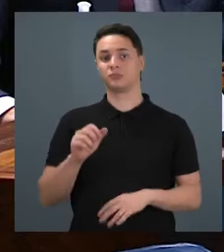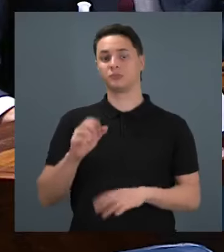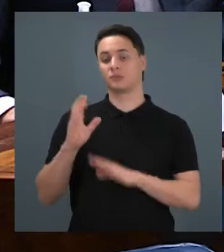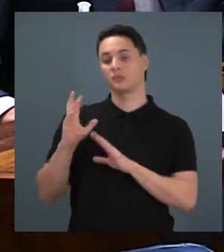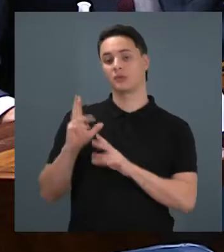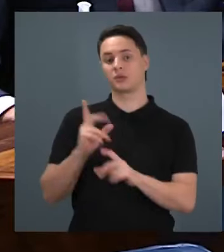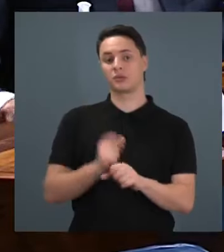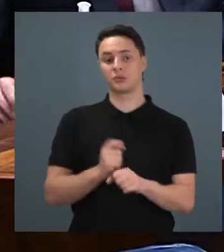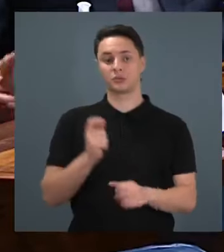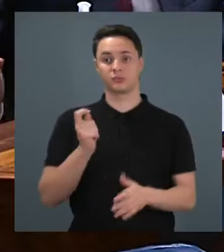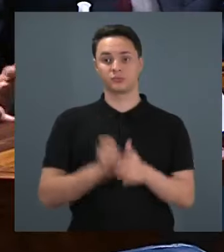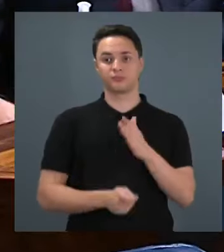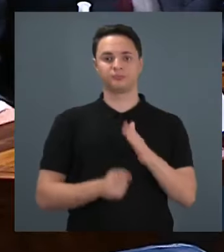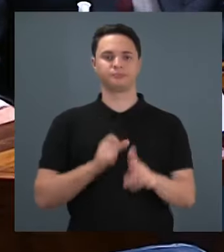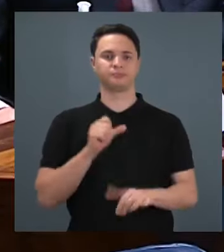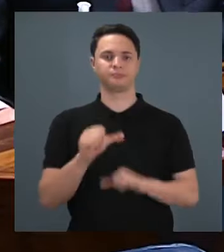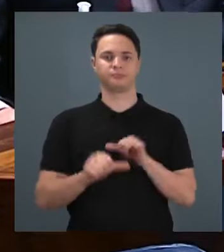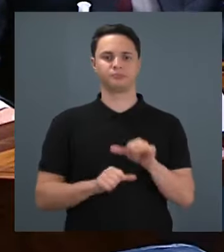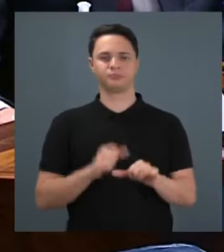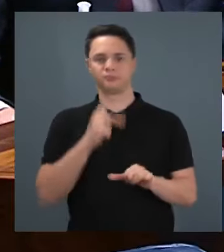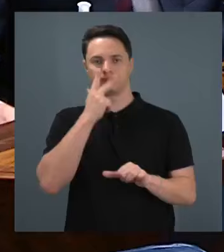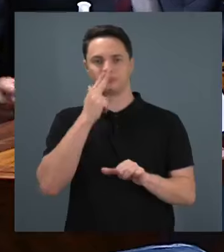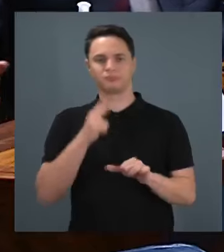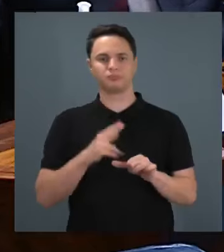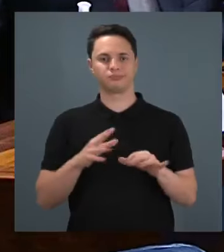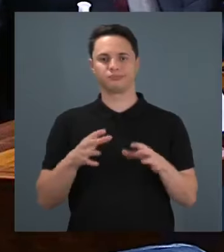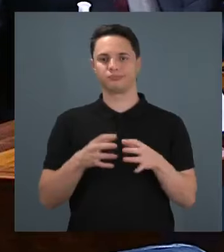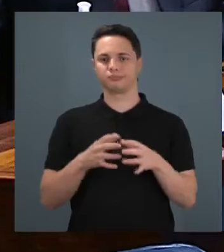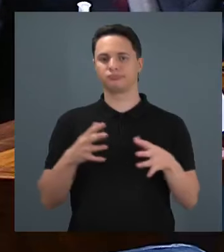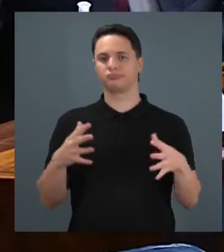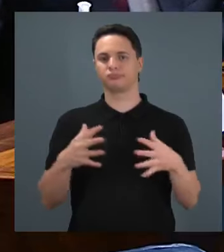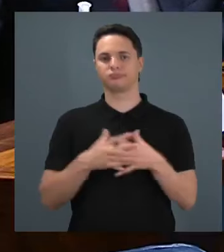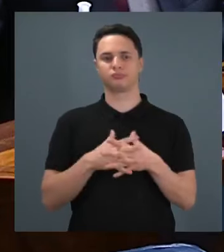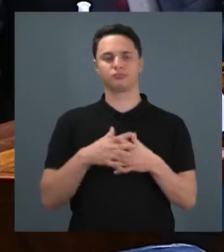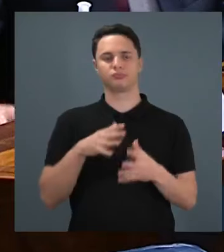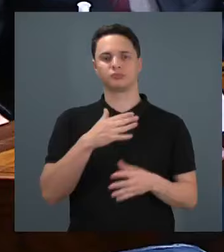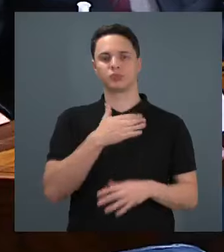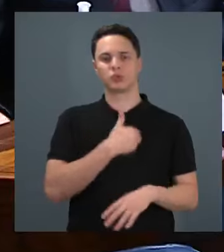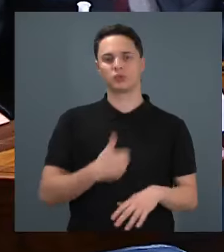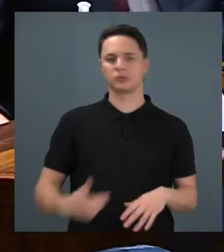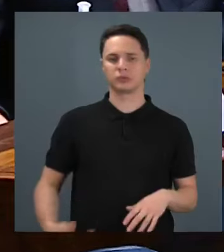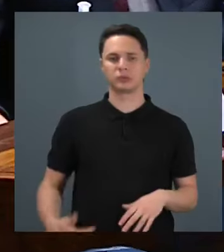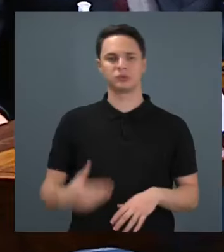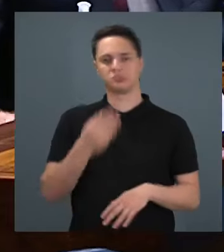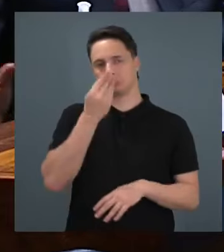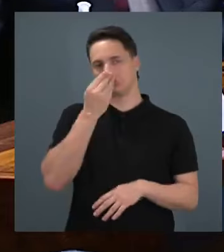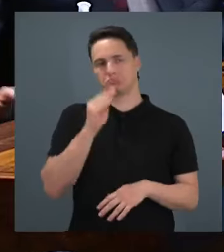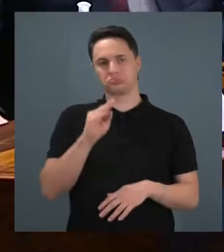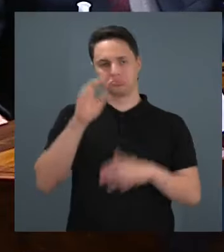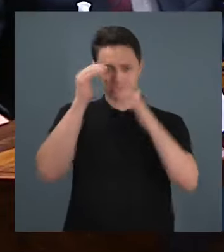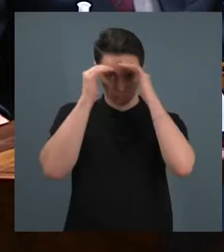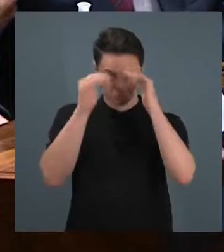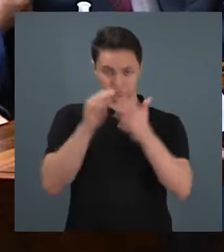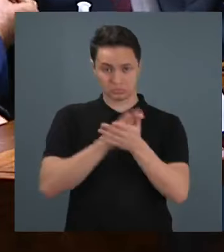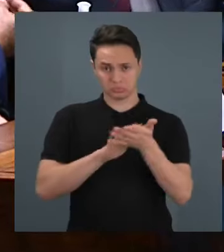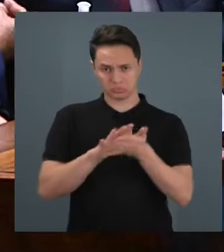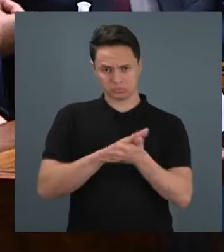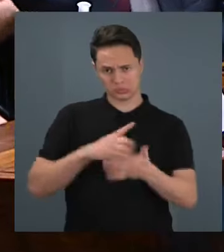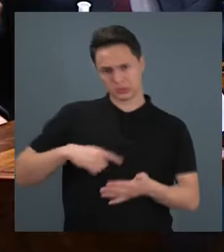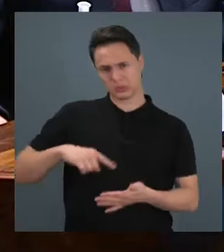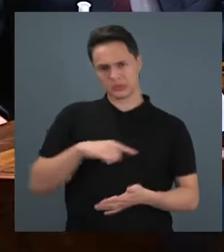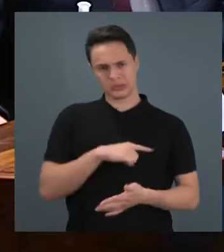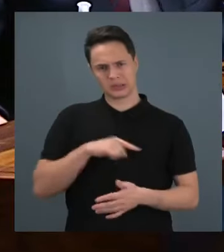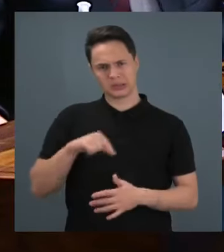arcabouço, transformou-se numa quimera que o próprio governo não respeita. Aqui não nos cabe